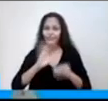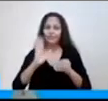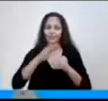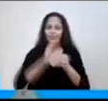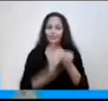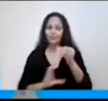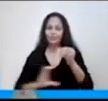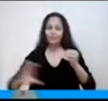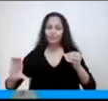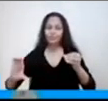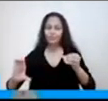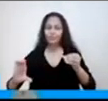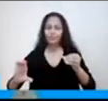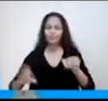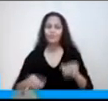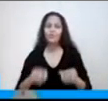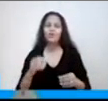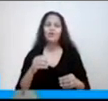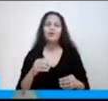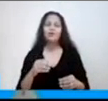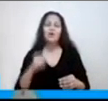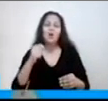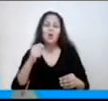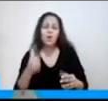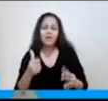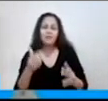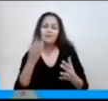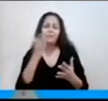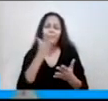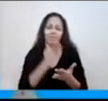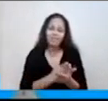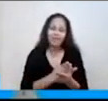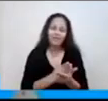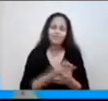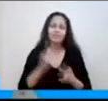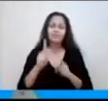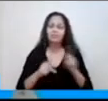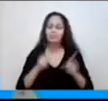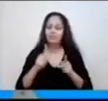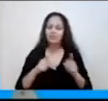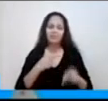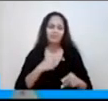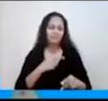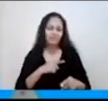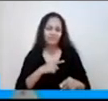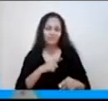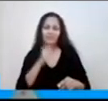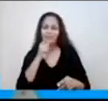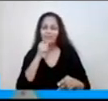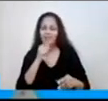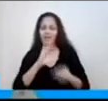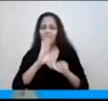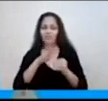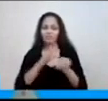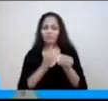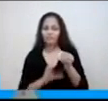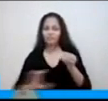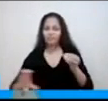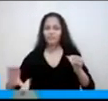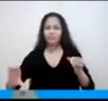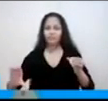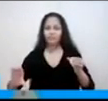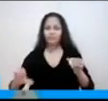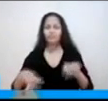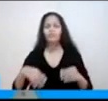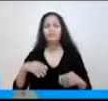da população. Quase metade da população não tem acesso à coleta de esgoto. E 60% dos esgotos do país não são tratados,